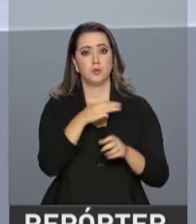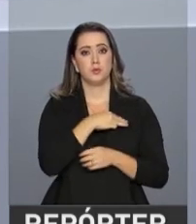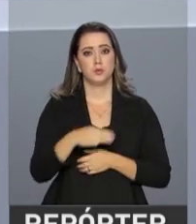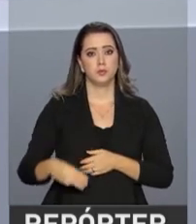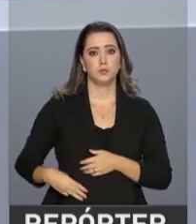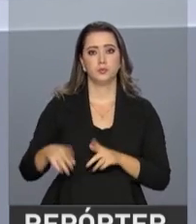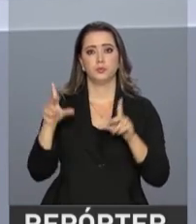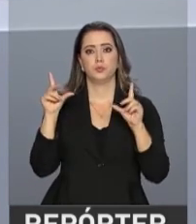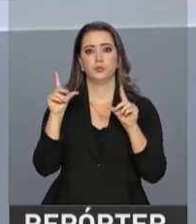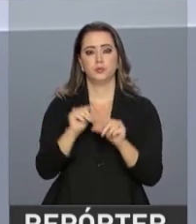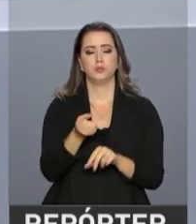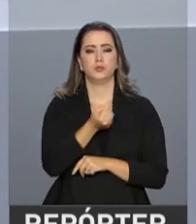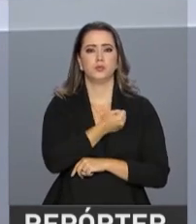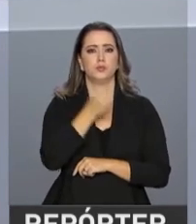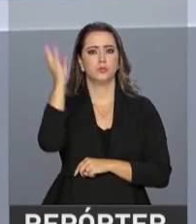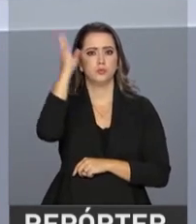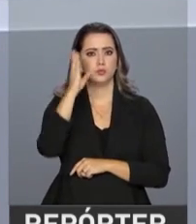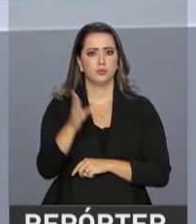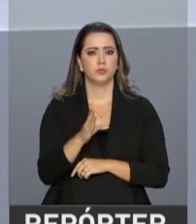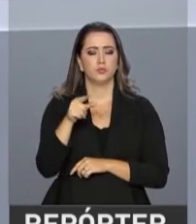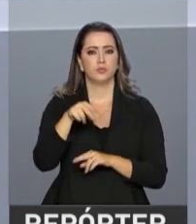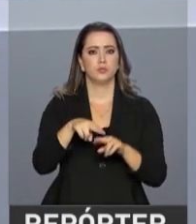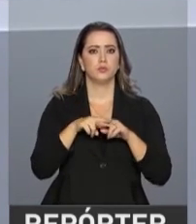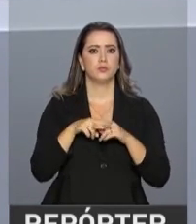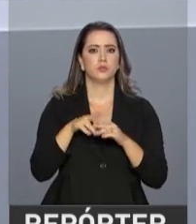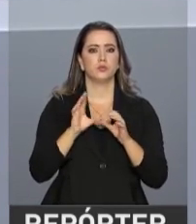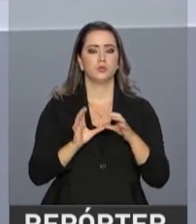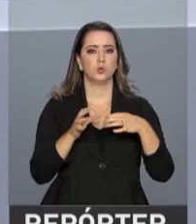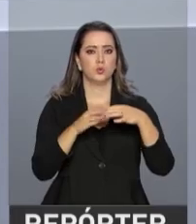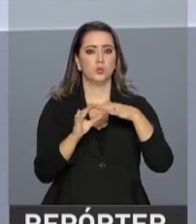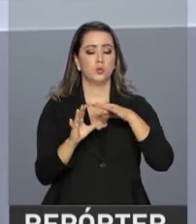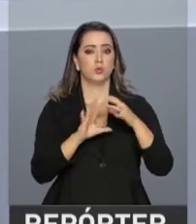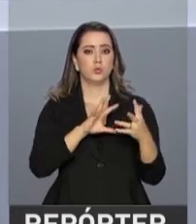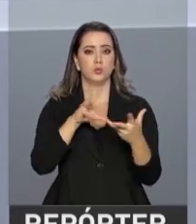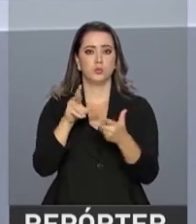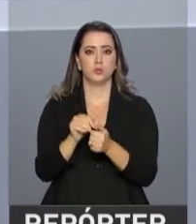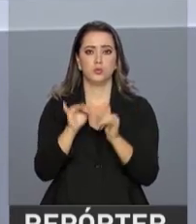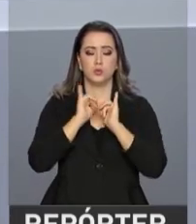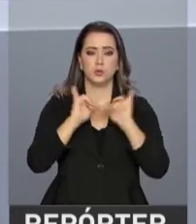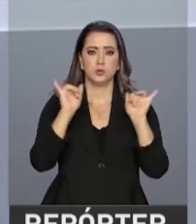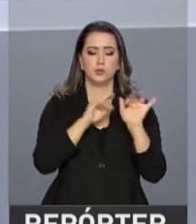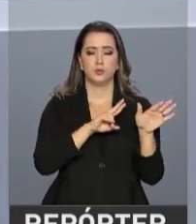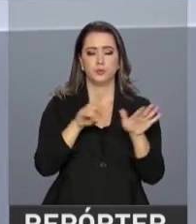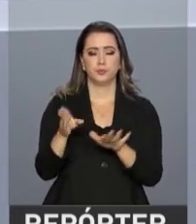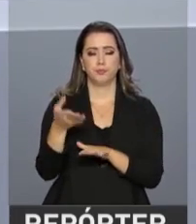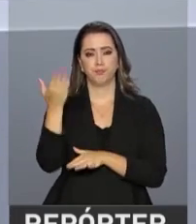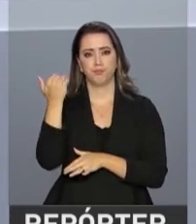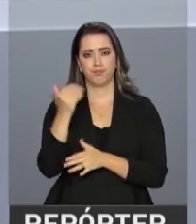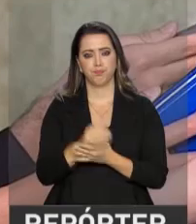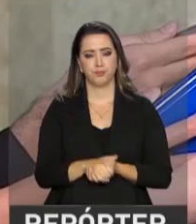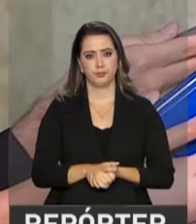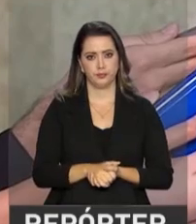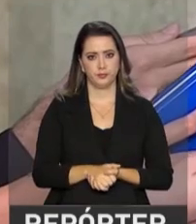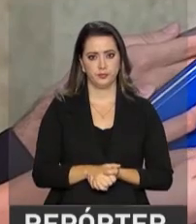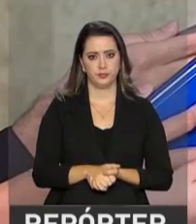foi o rebaixamento da nota do brasil por uma agência internacional anunciado na semana passada